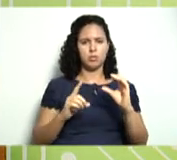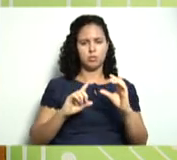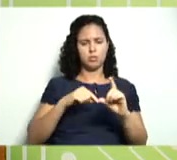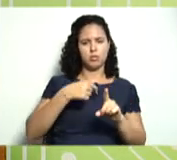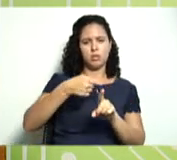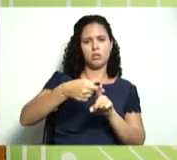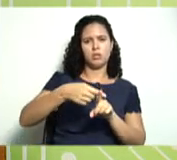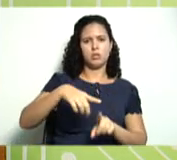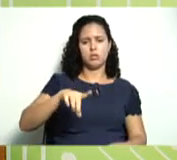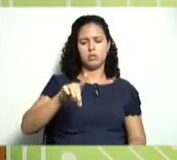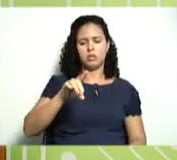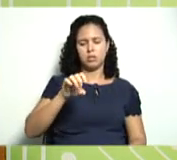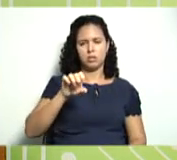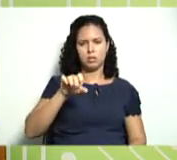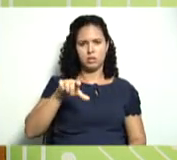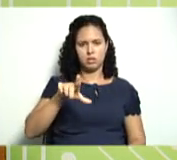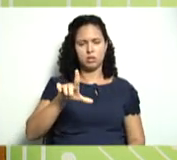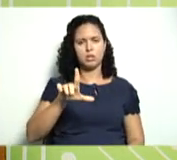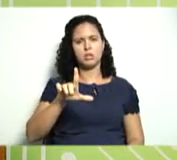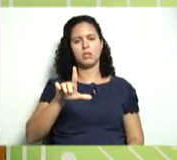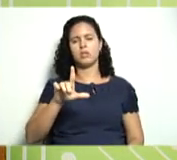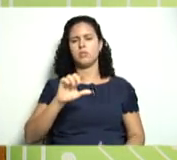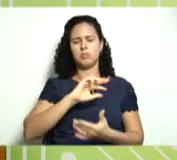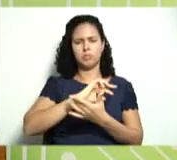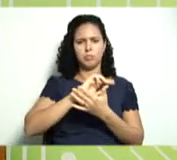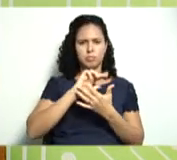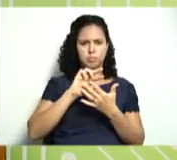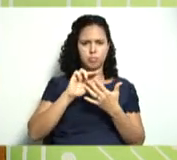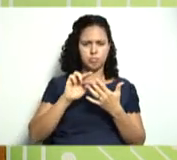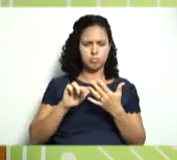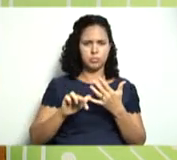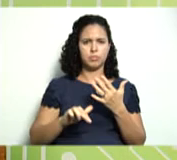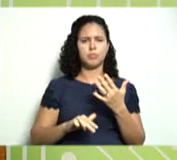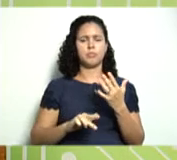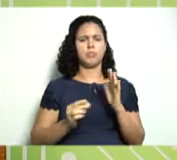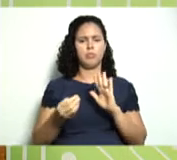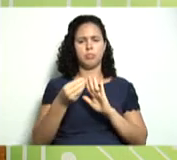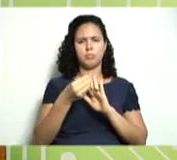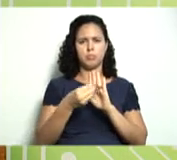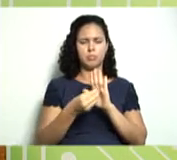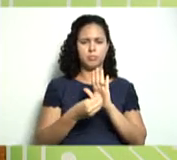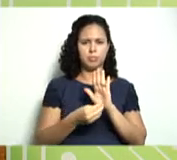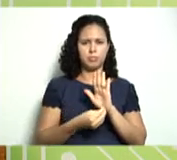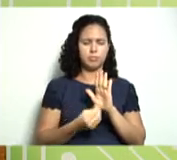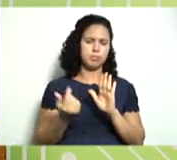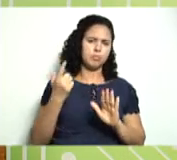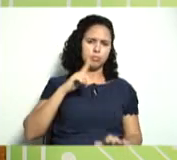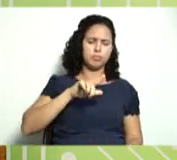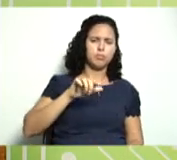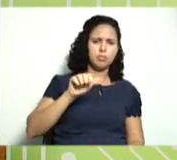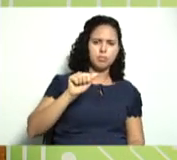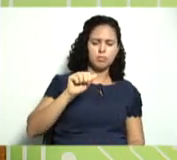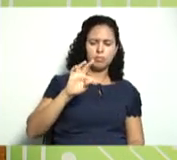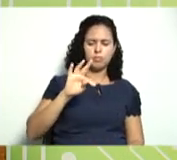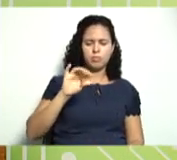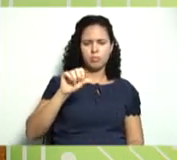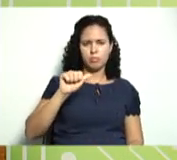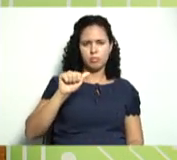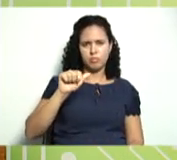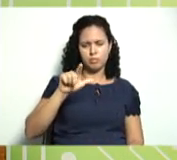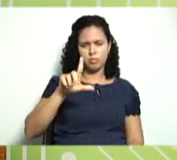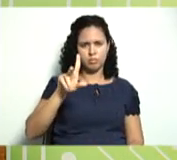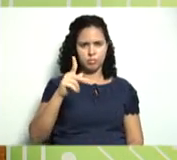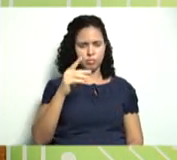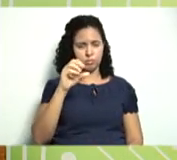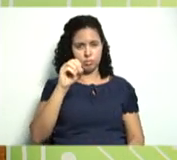del contra o alt o alt o shift + alt p enfim esses